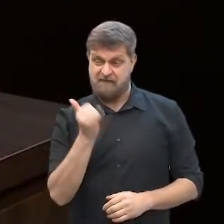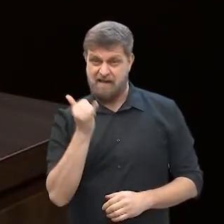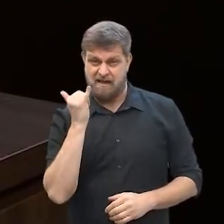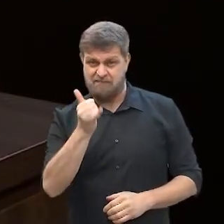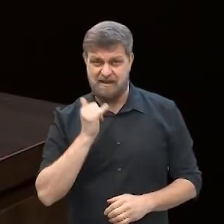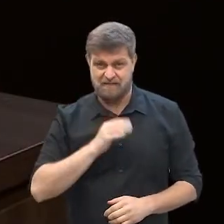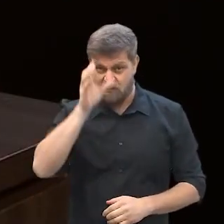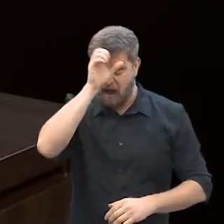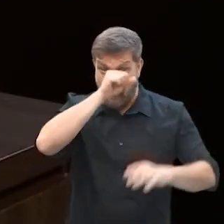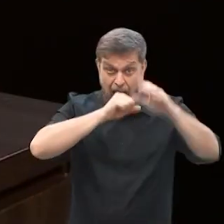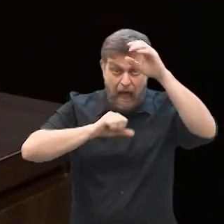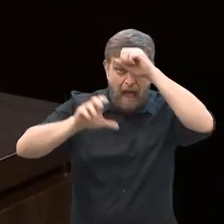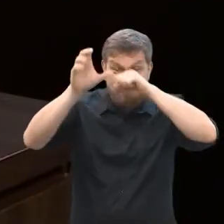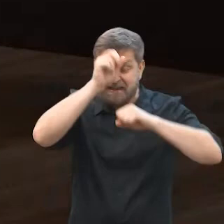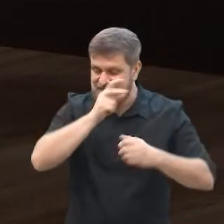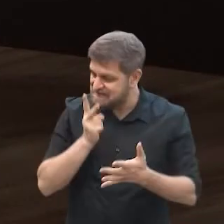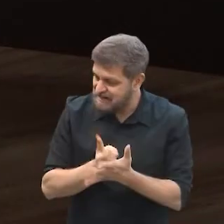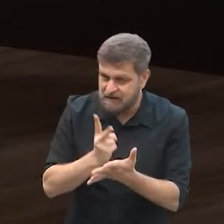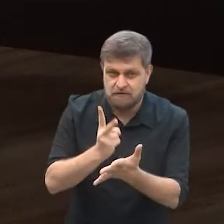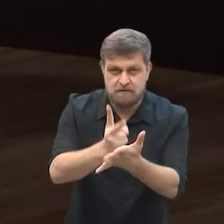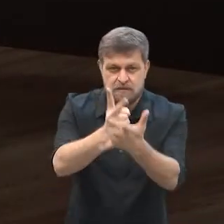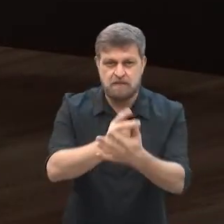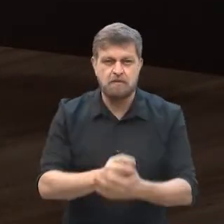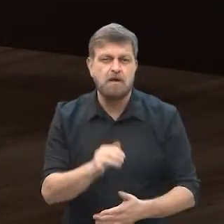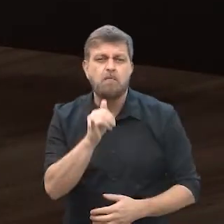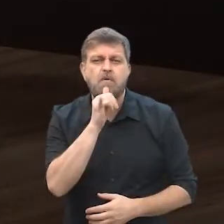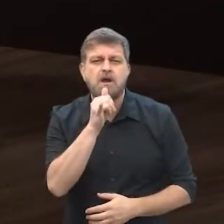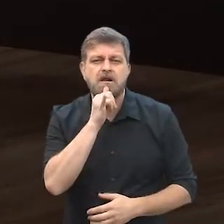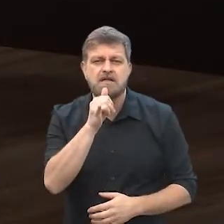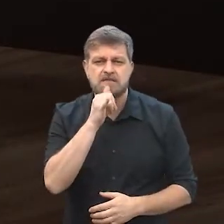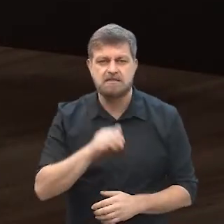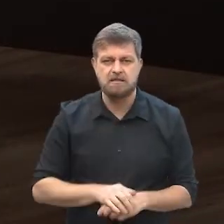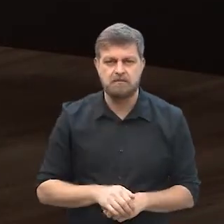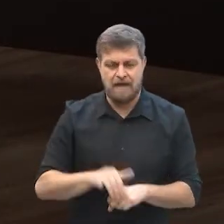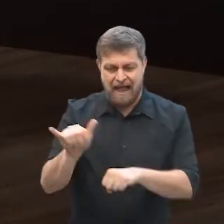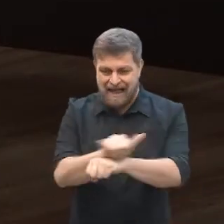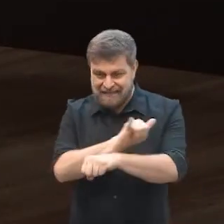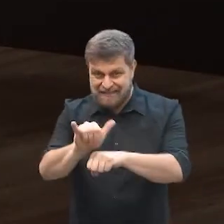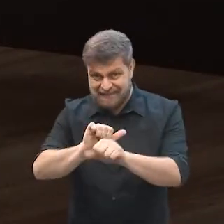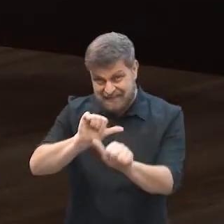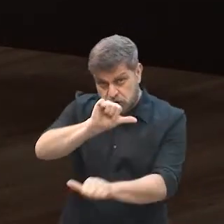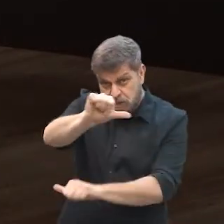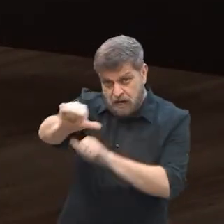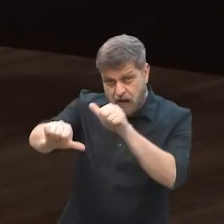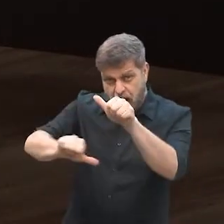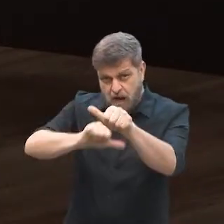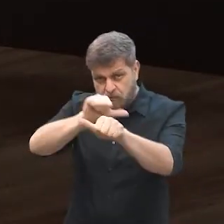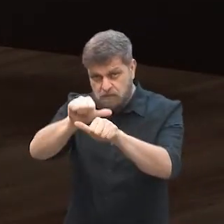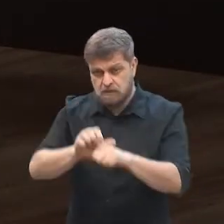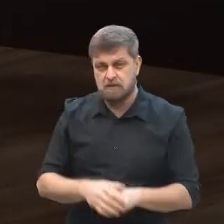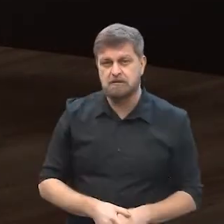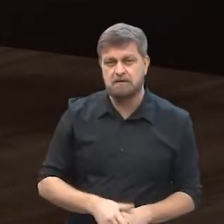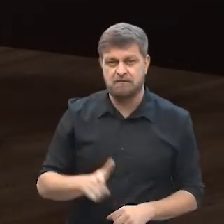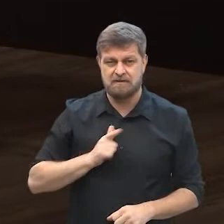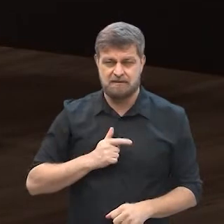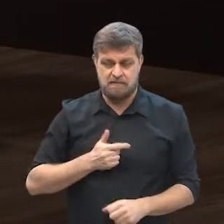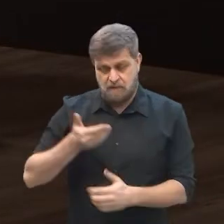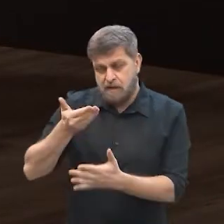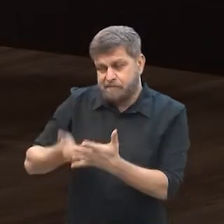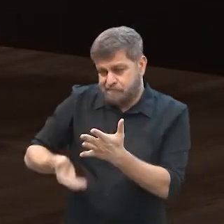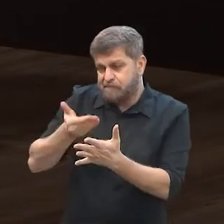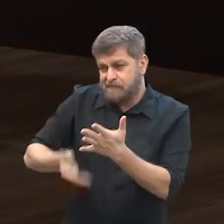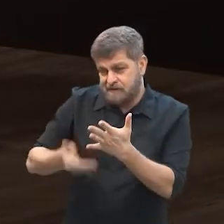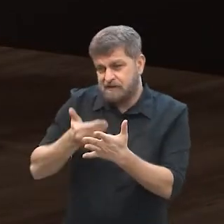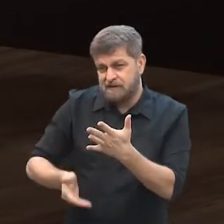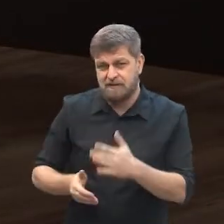um aprendizado isso. Então, quando, por exemplo, essa mudança de rota pode significar que você vai até perder esse